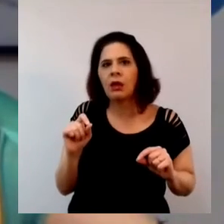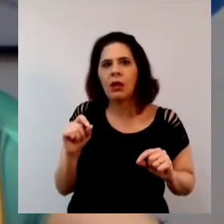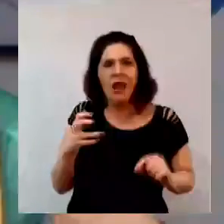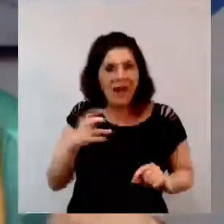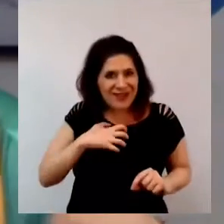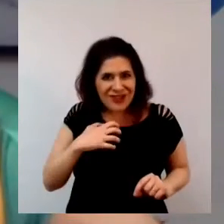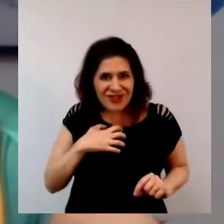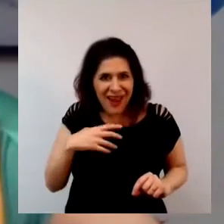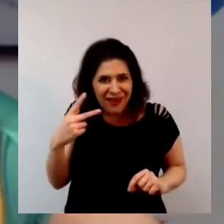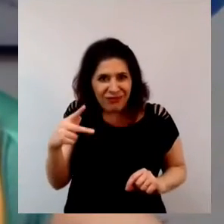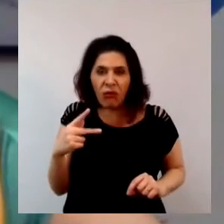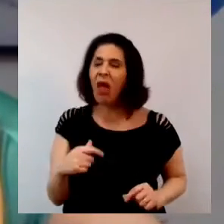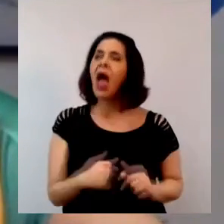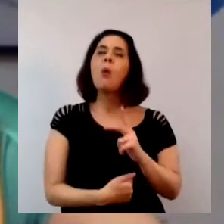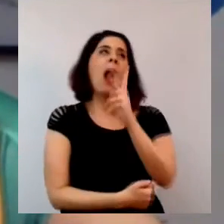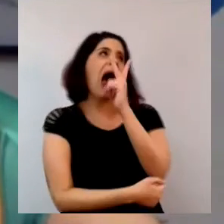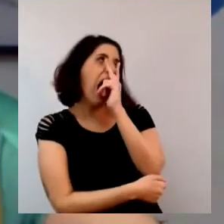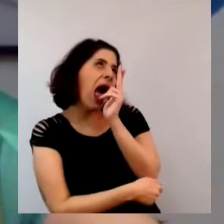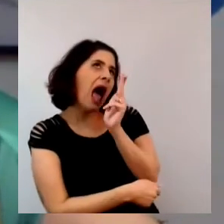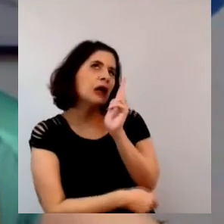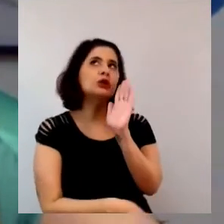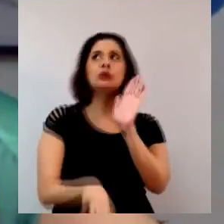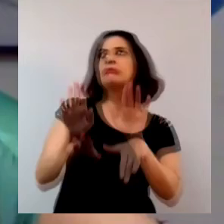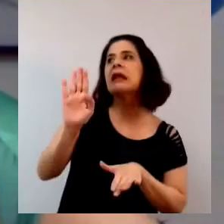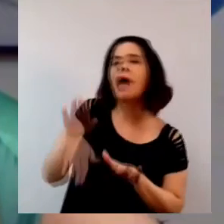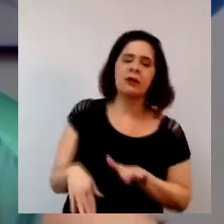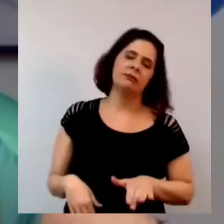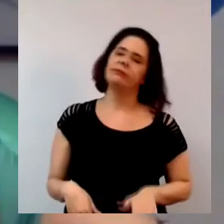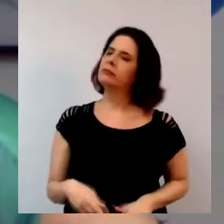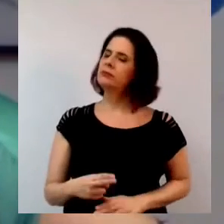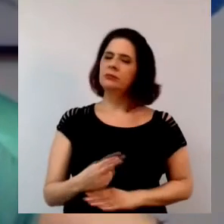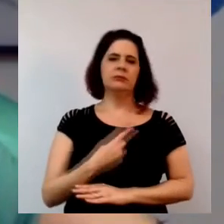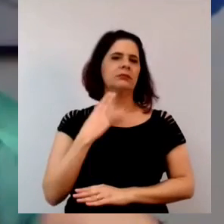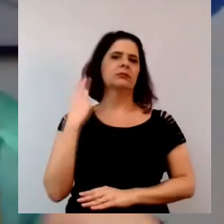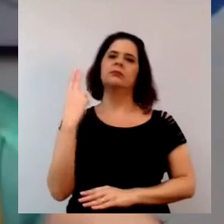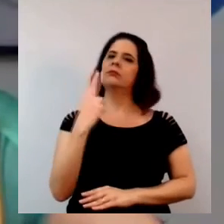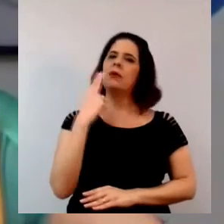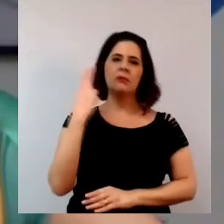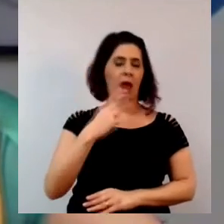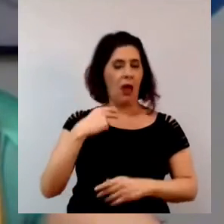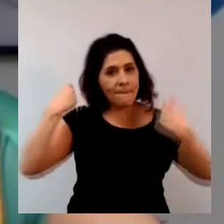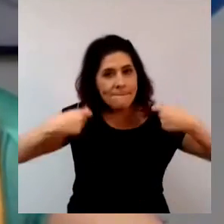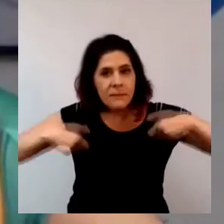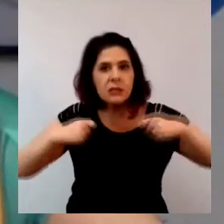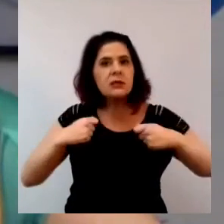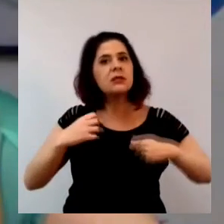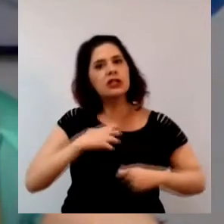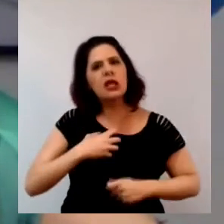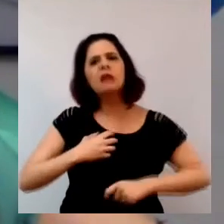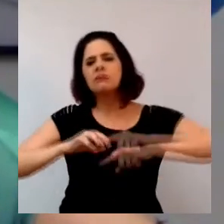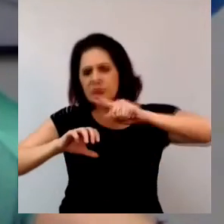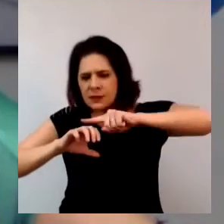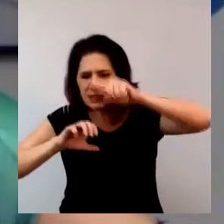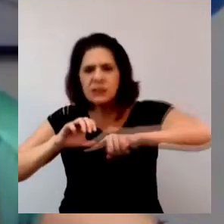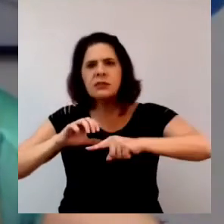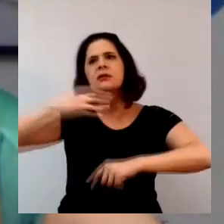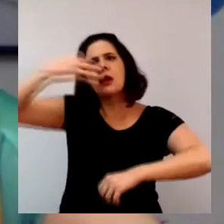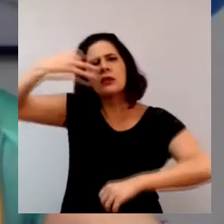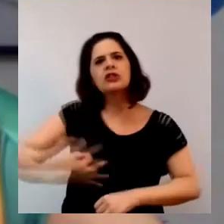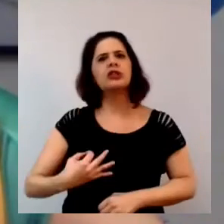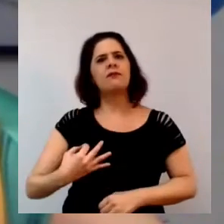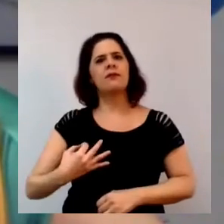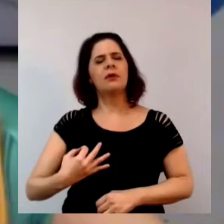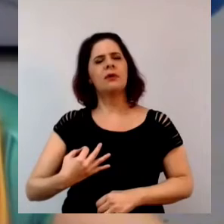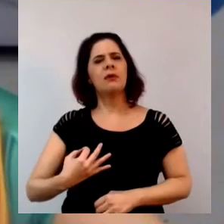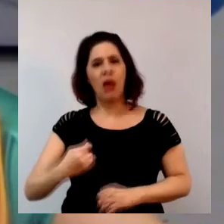achismo. A gente também precisa ser científico na comunicação, a gente também precisa partir de pesquisa